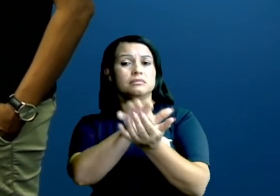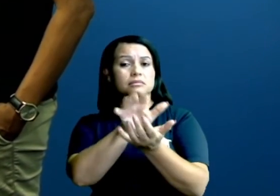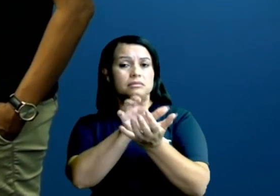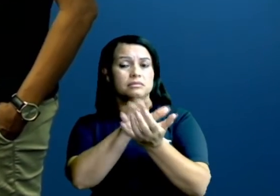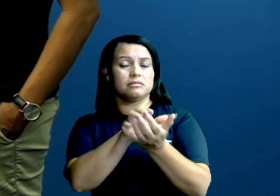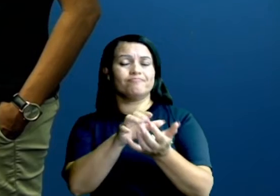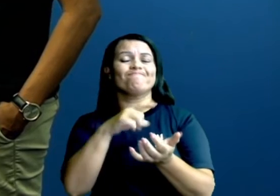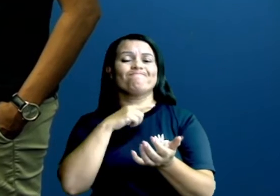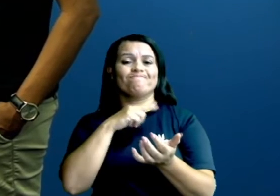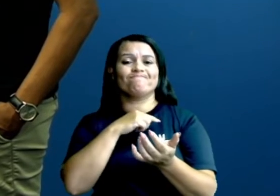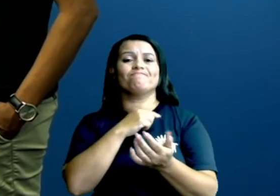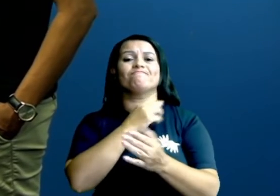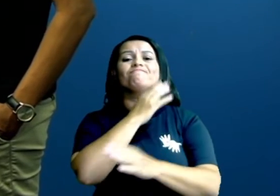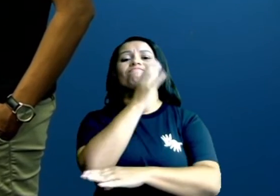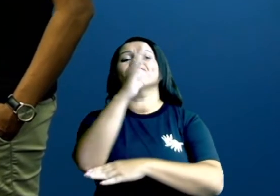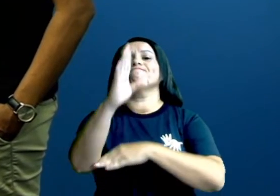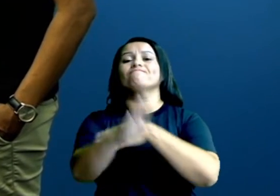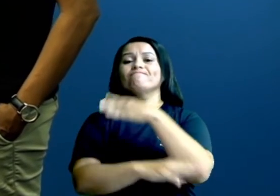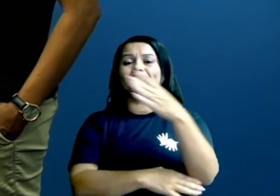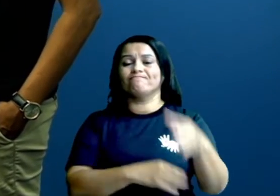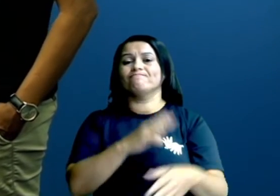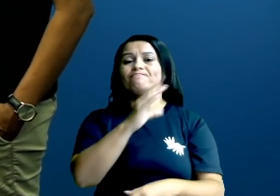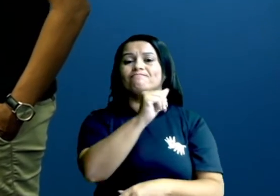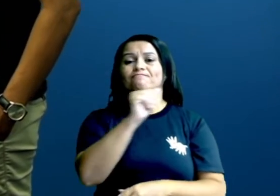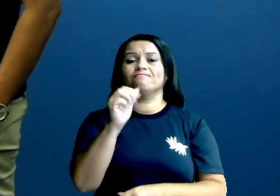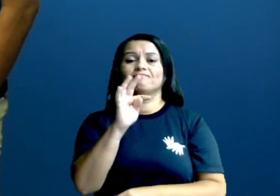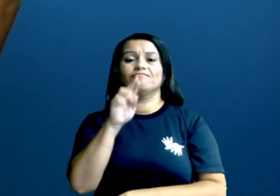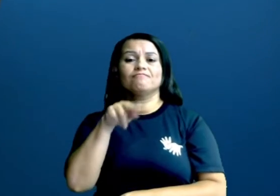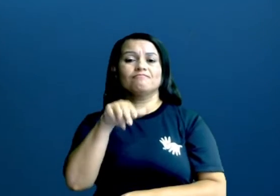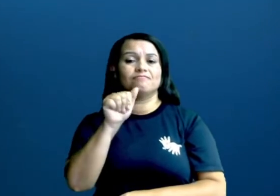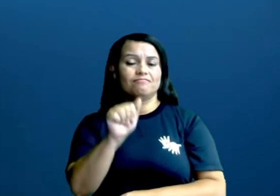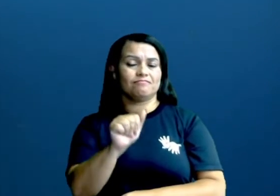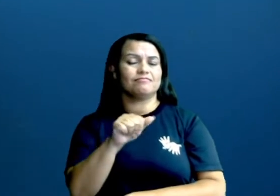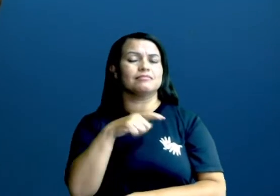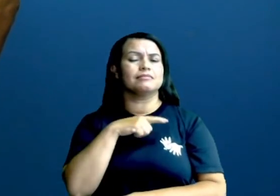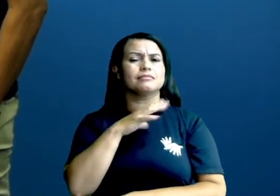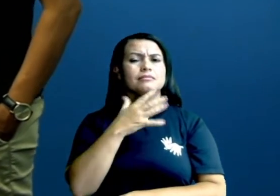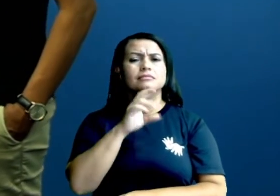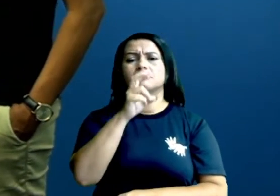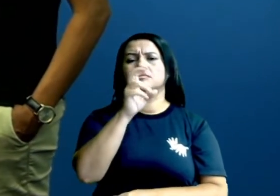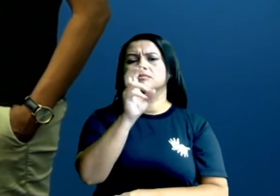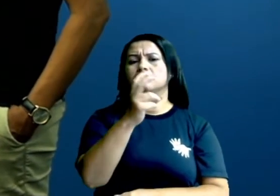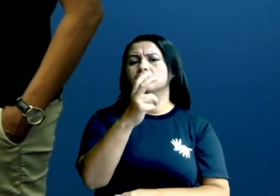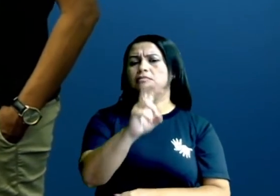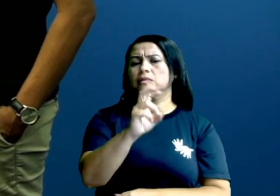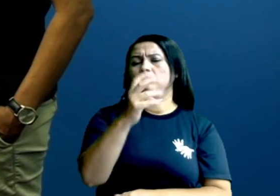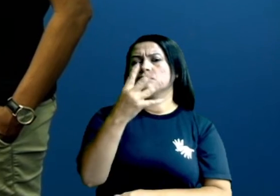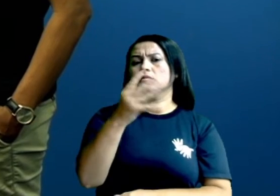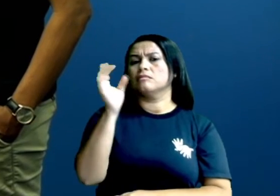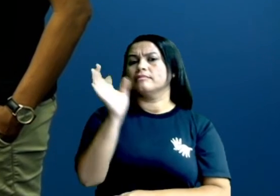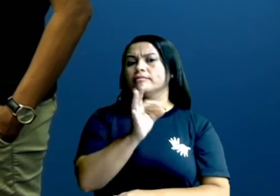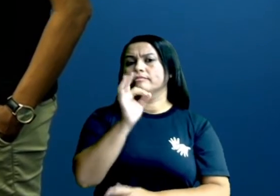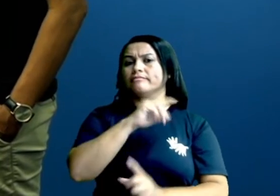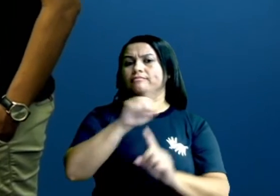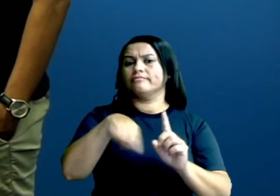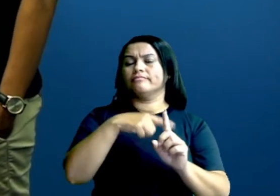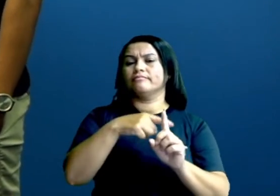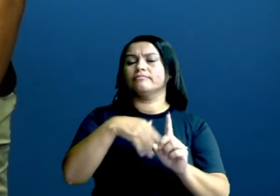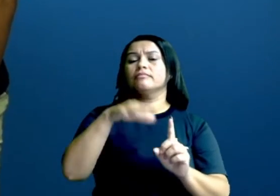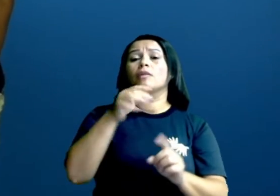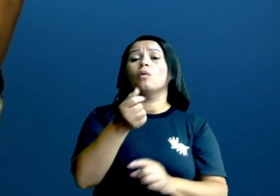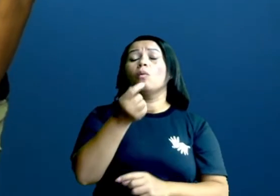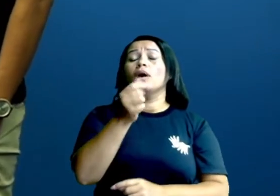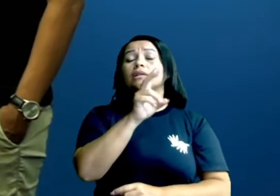para o desmatamento da Caatinga, né? Segundo estimativas aí, cerca de mais de 54%, né,